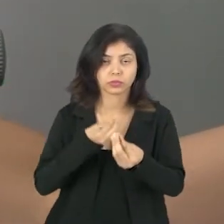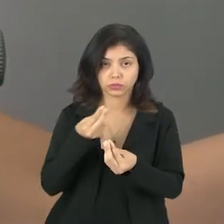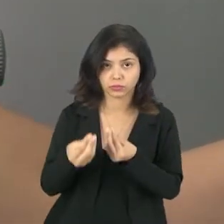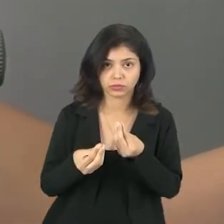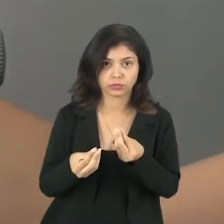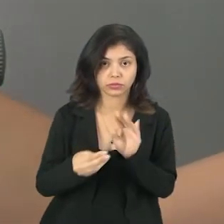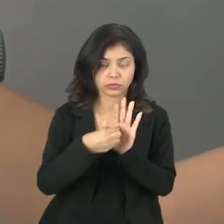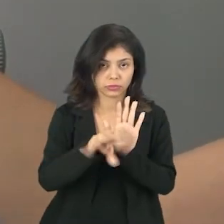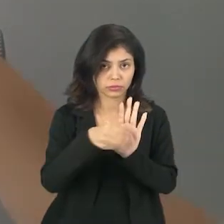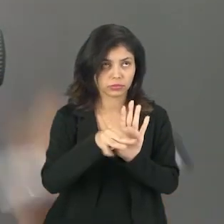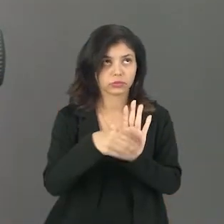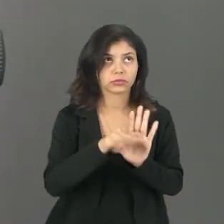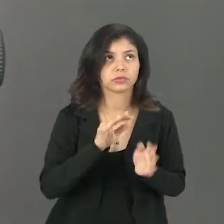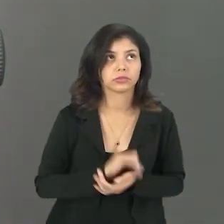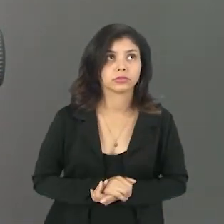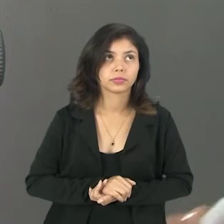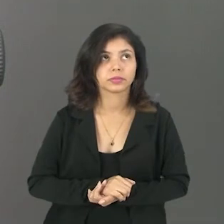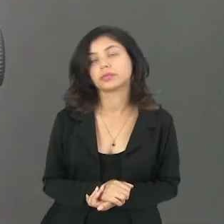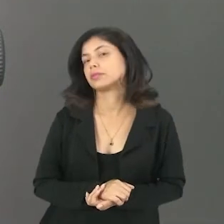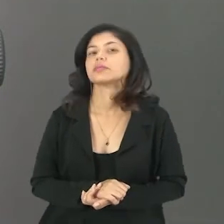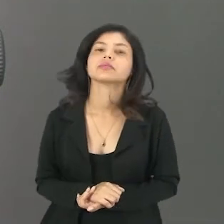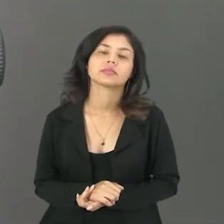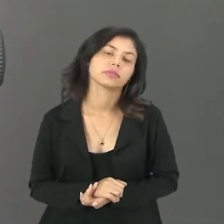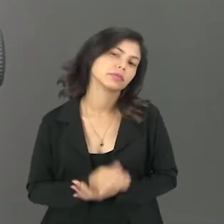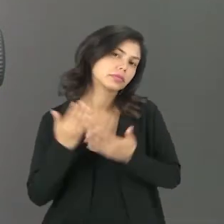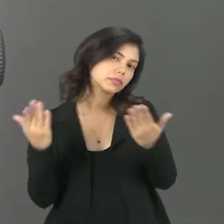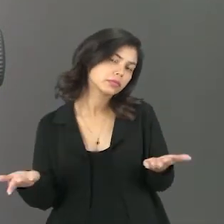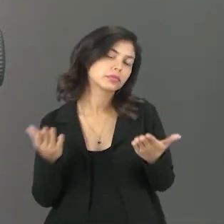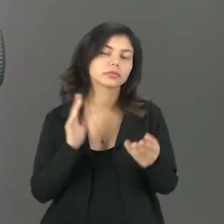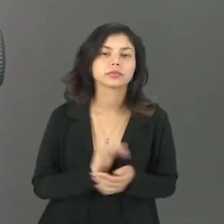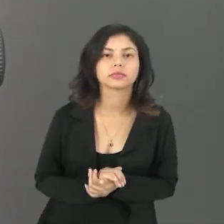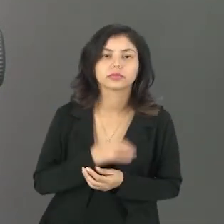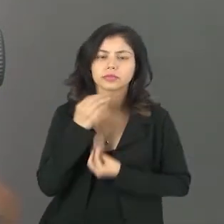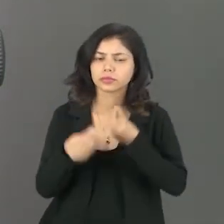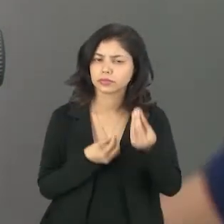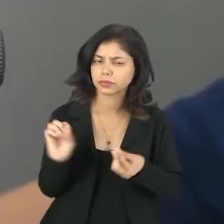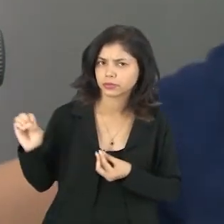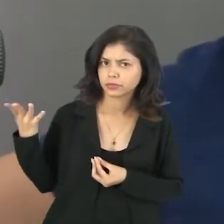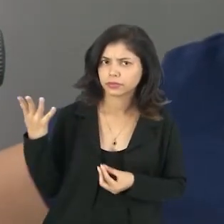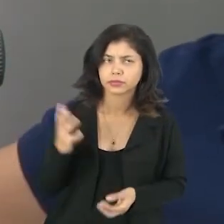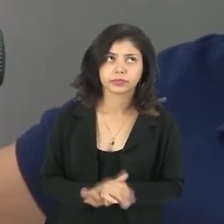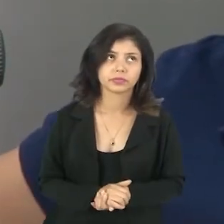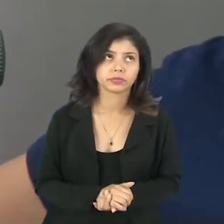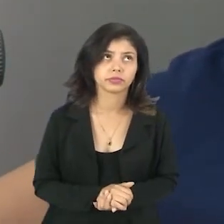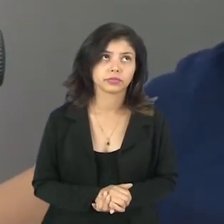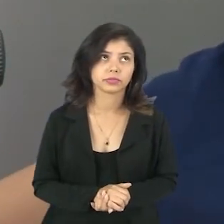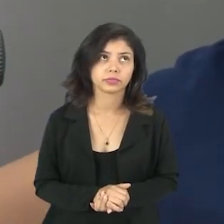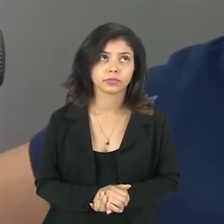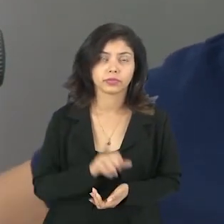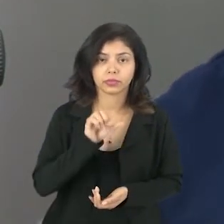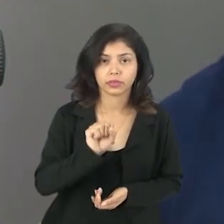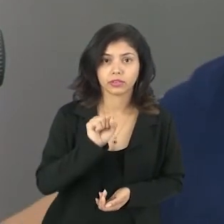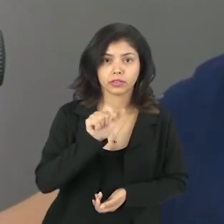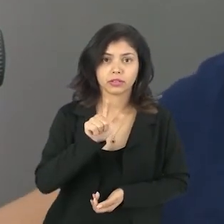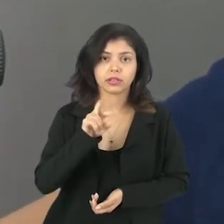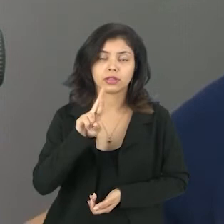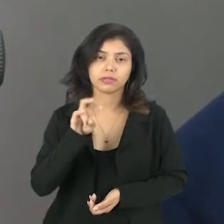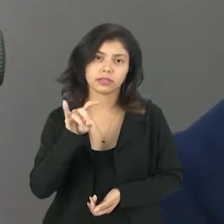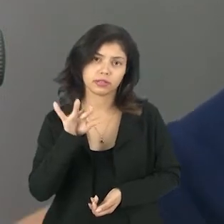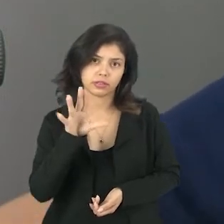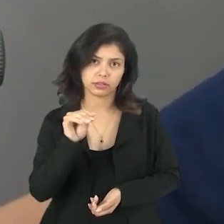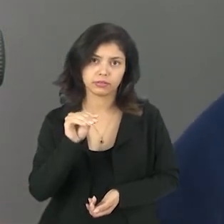e como é transmitido Então como que ela é transmitido pela